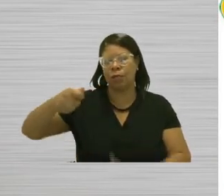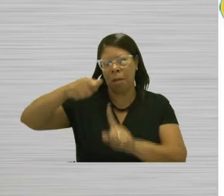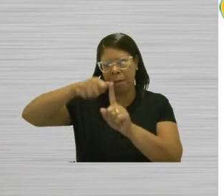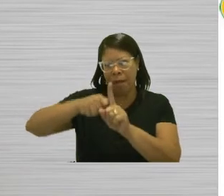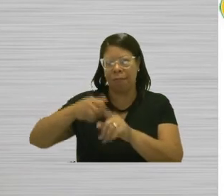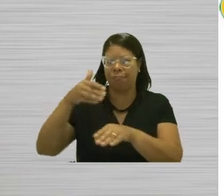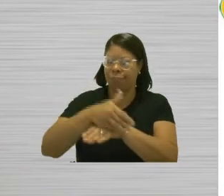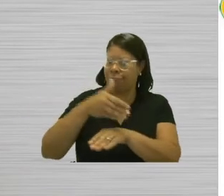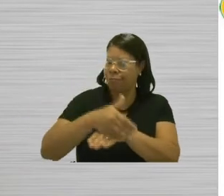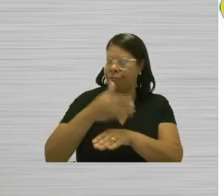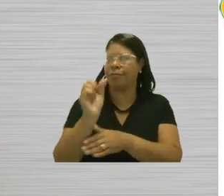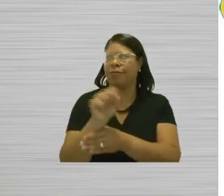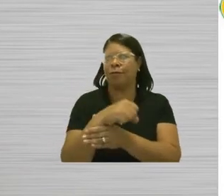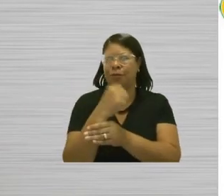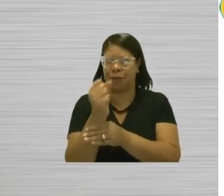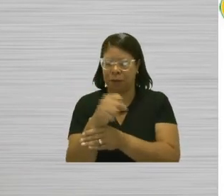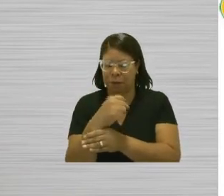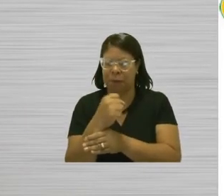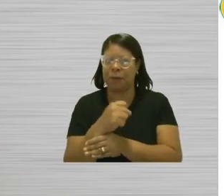em fisioterapia.